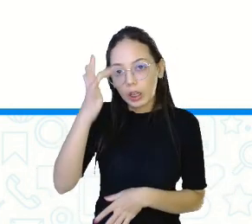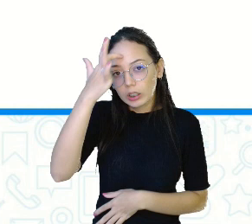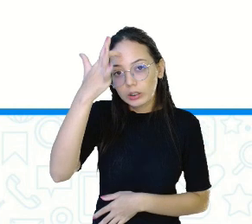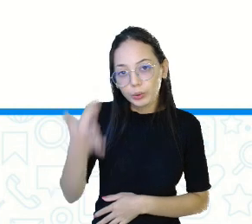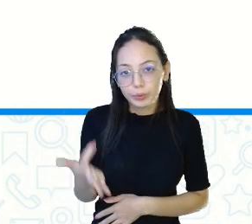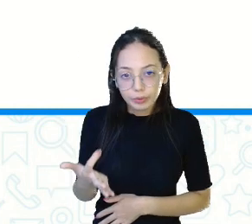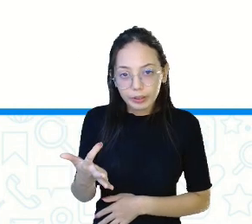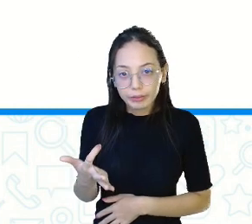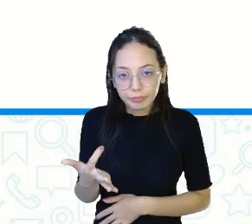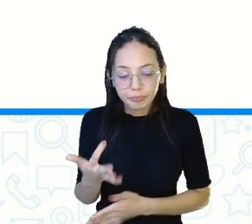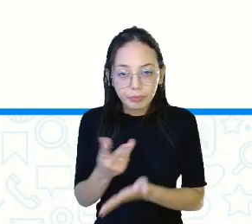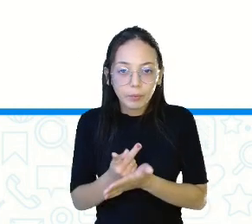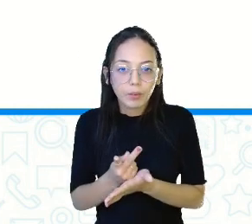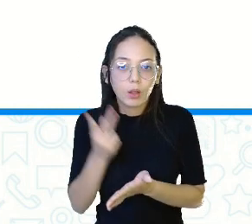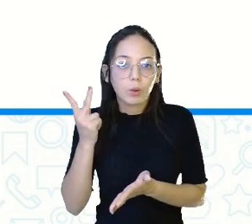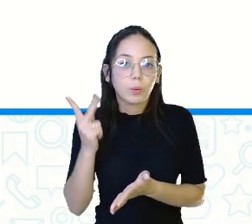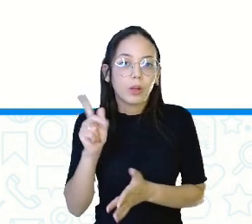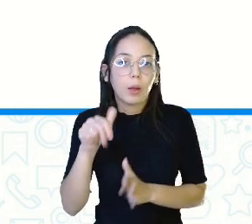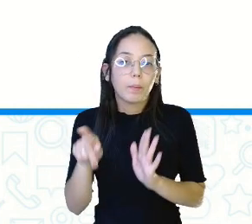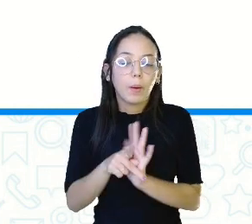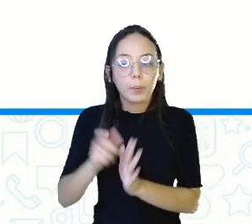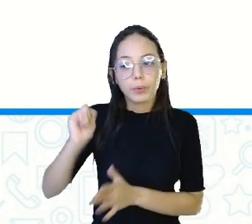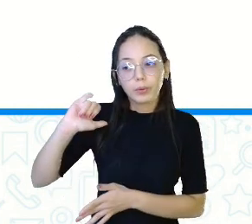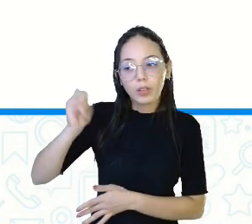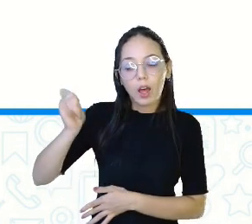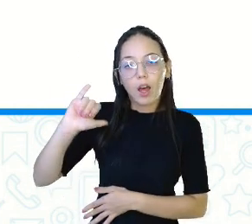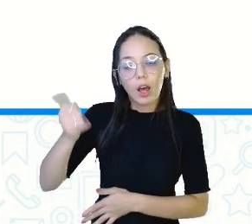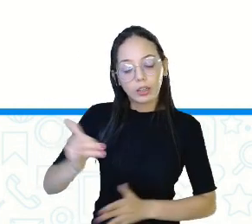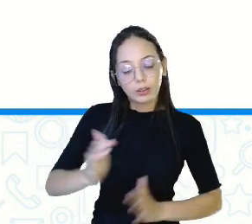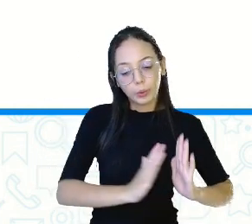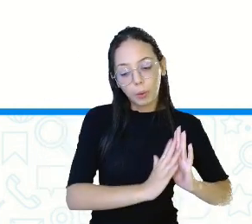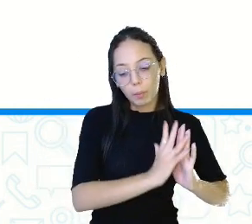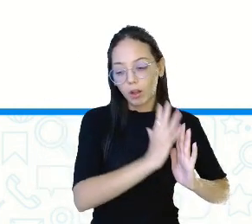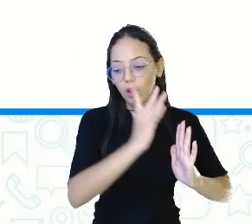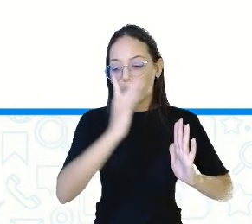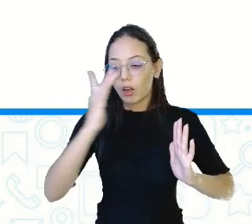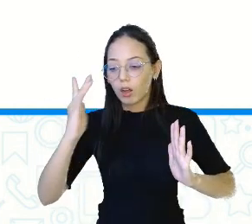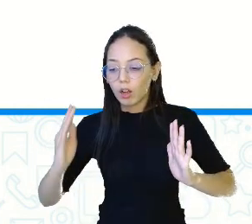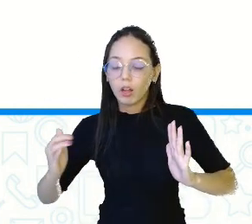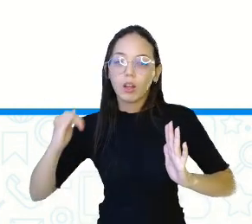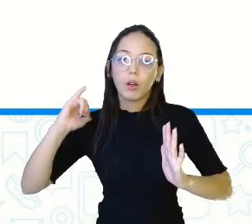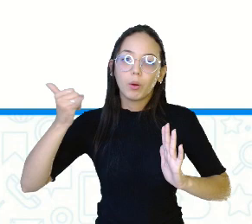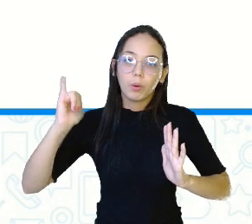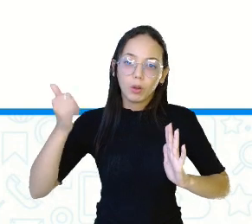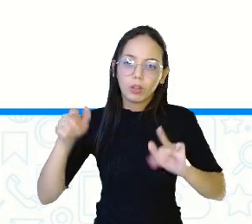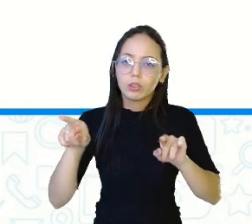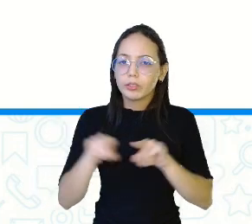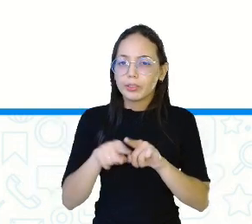solução, e os acontecimentos são narrados ao longo do conto. Isso também